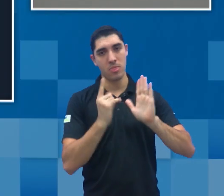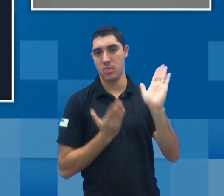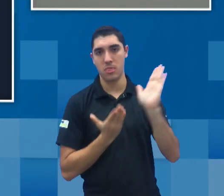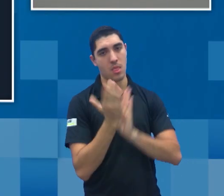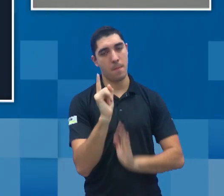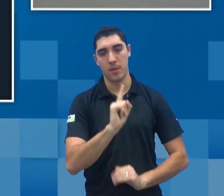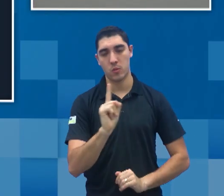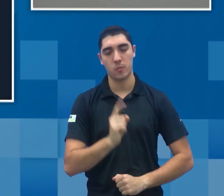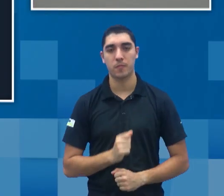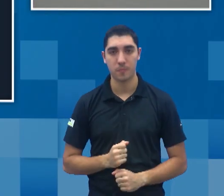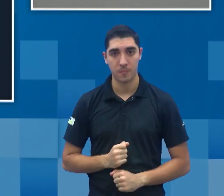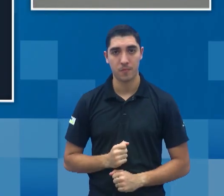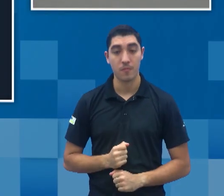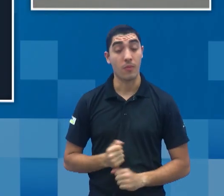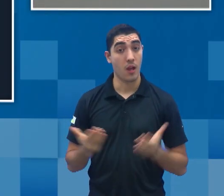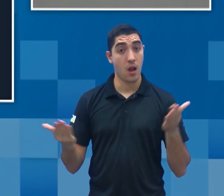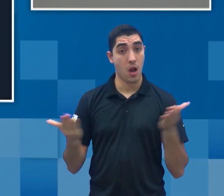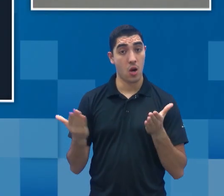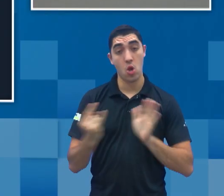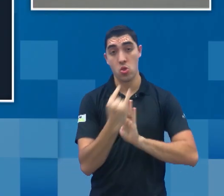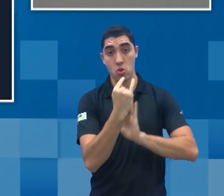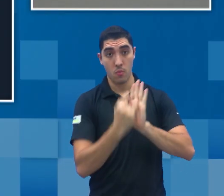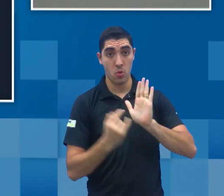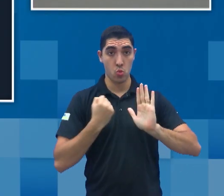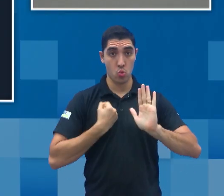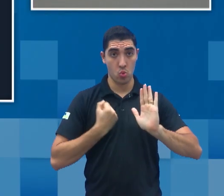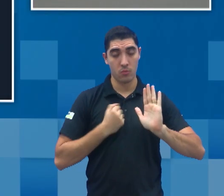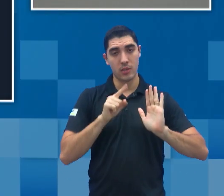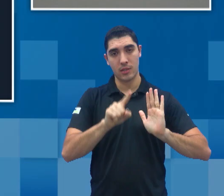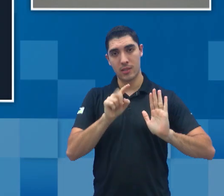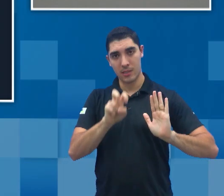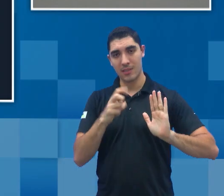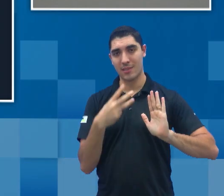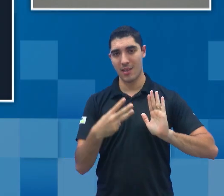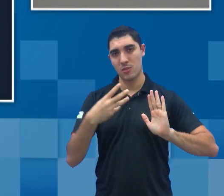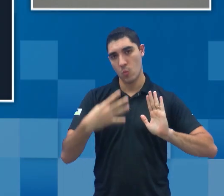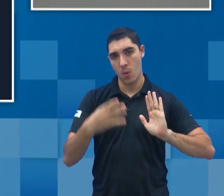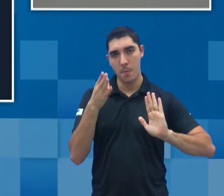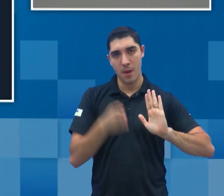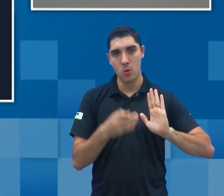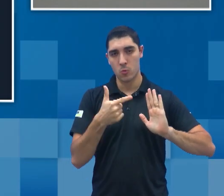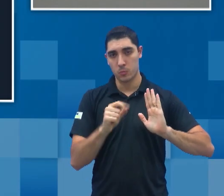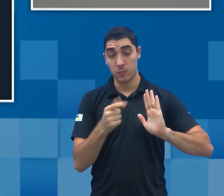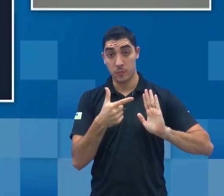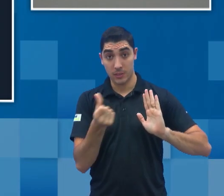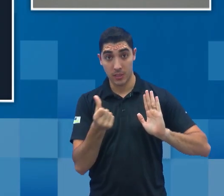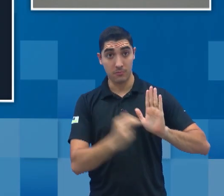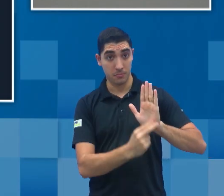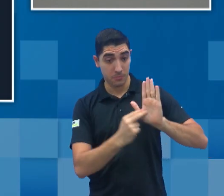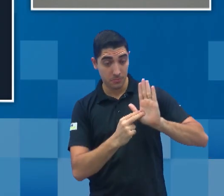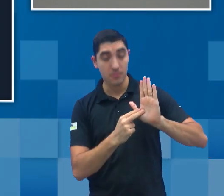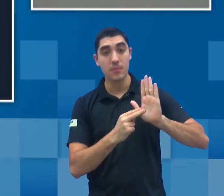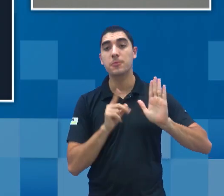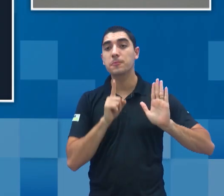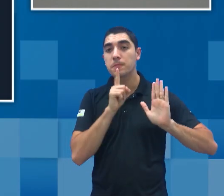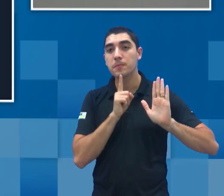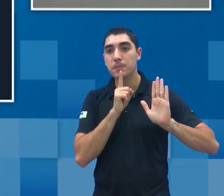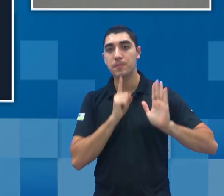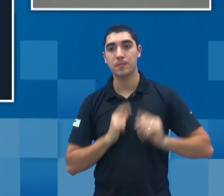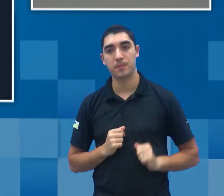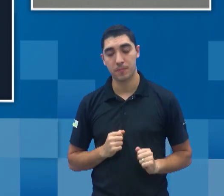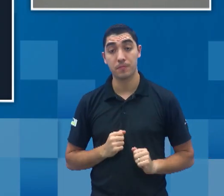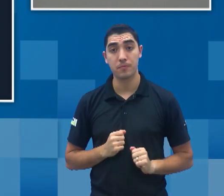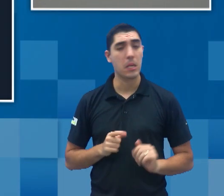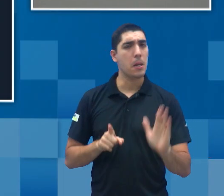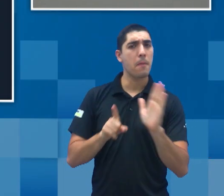está rejeitado. Em votação, o requerimento de número 1534/2026, autoria do vereador Sérgio Camargo.